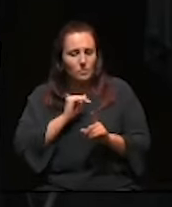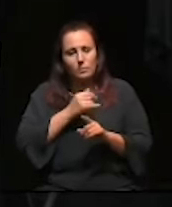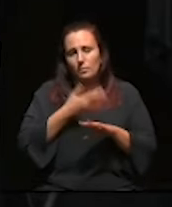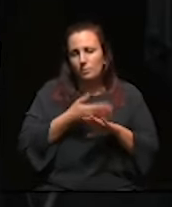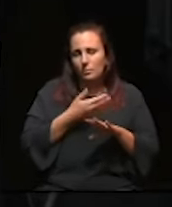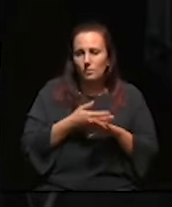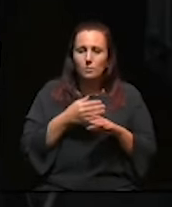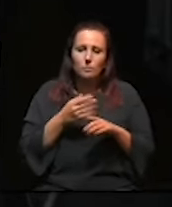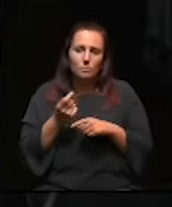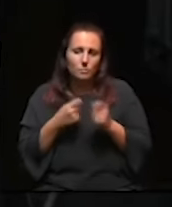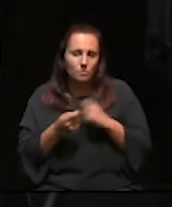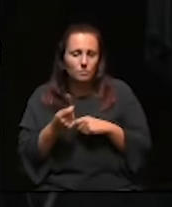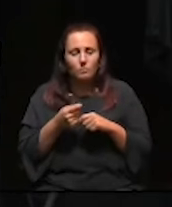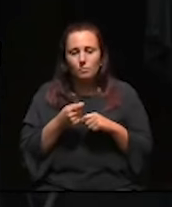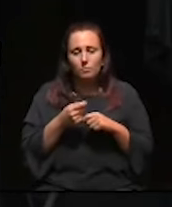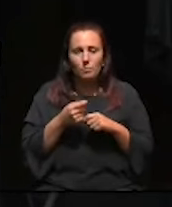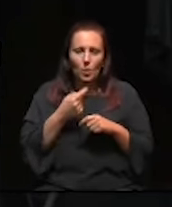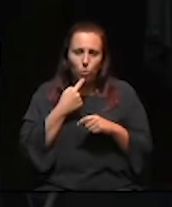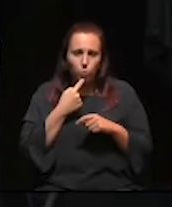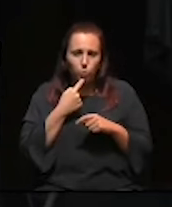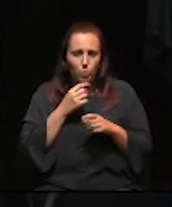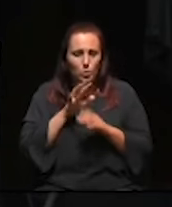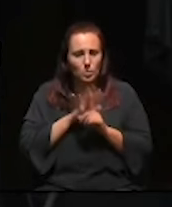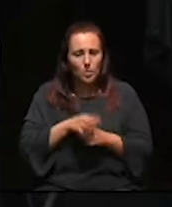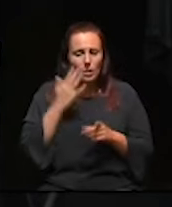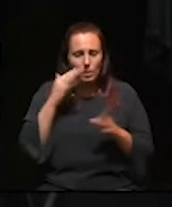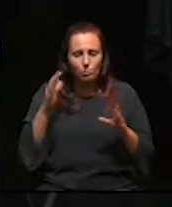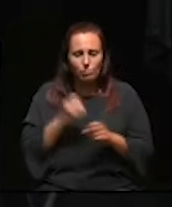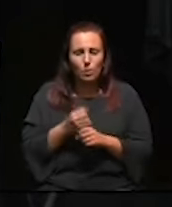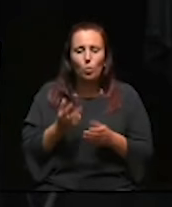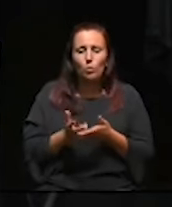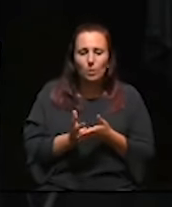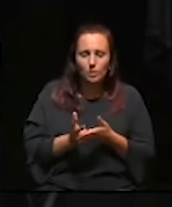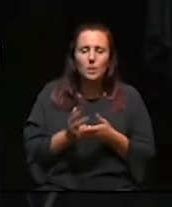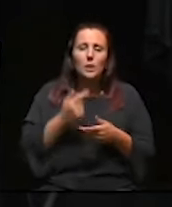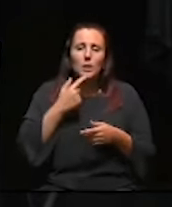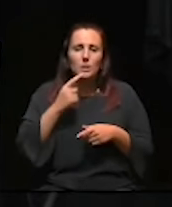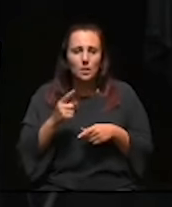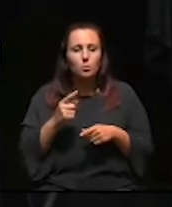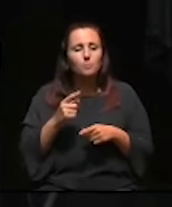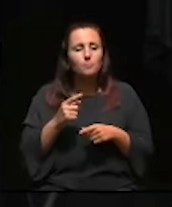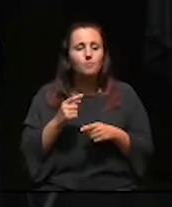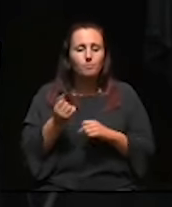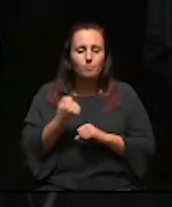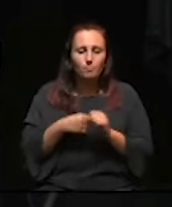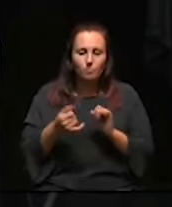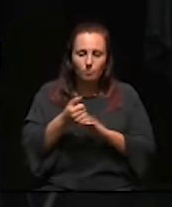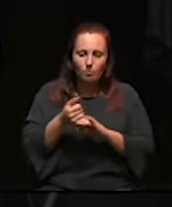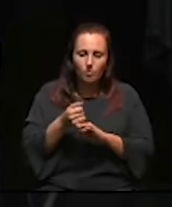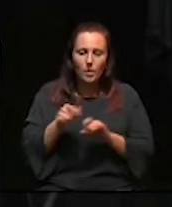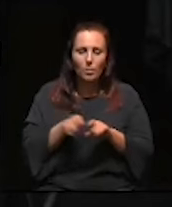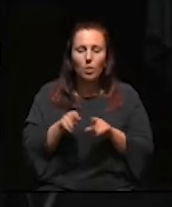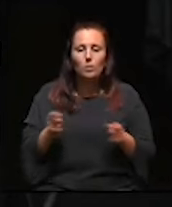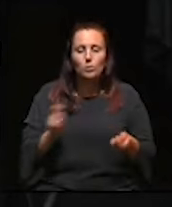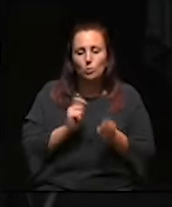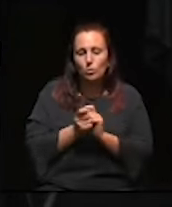do tráfico e exploração de seres humanos. Para o LIVRE, os movimentos associativos desempenham um papel fundamental na promoção da mudança social